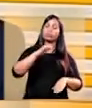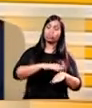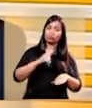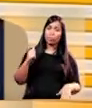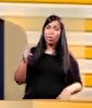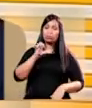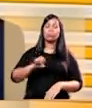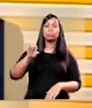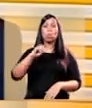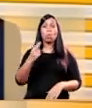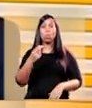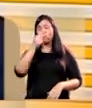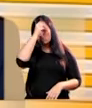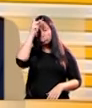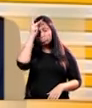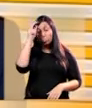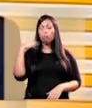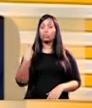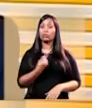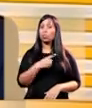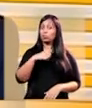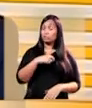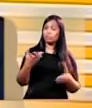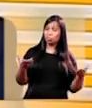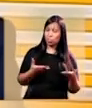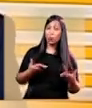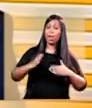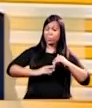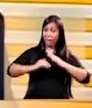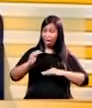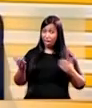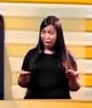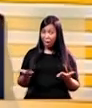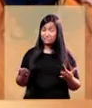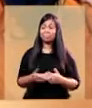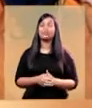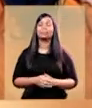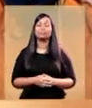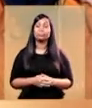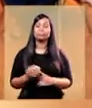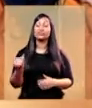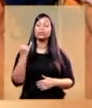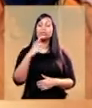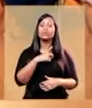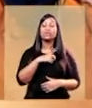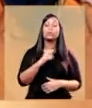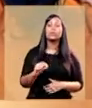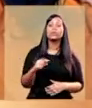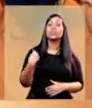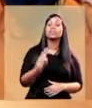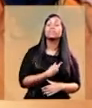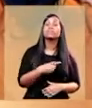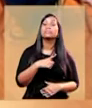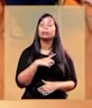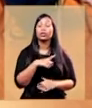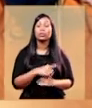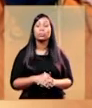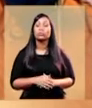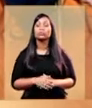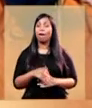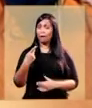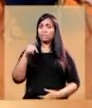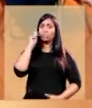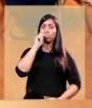ser chamada, ou no estadual ou municipal. O que nós temos, e agora falando da prática, né? Que eu acho que é importante, o que nós temos é o